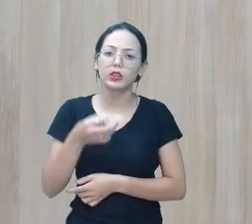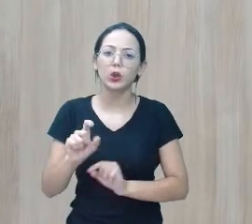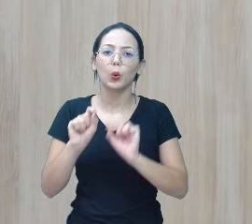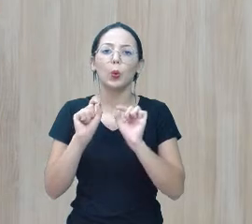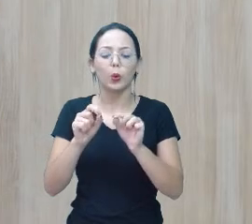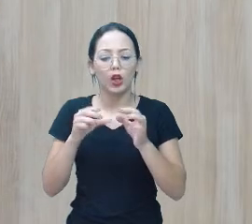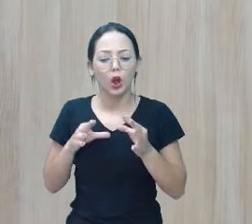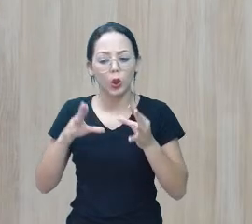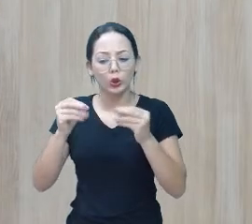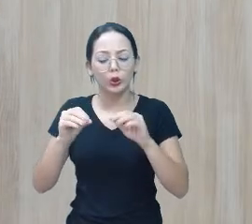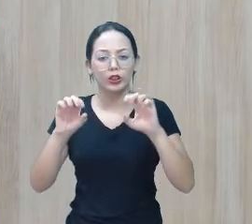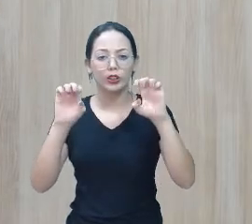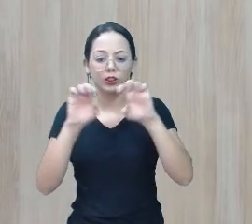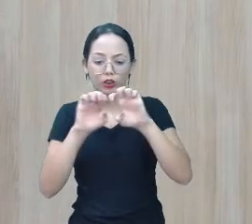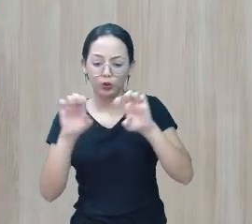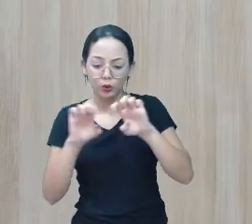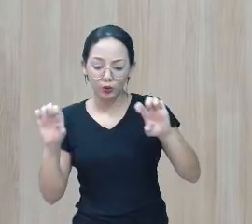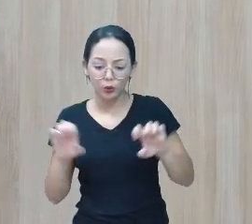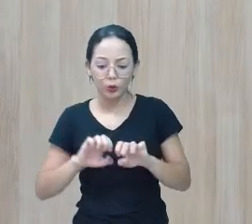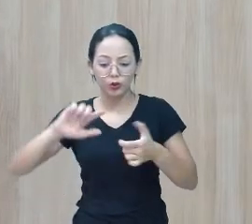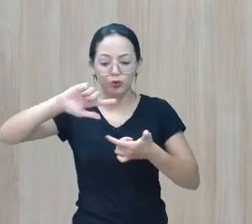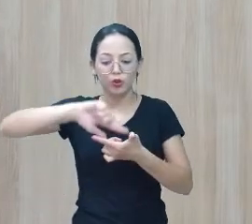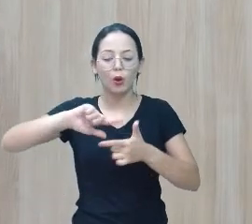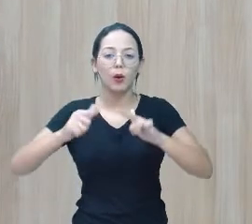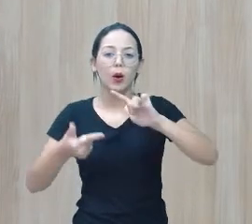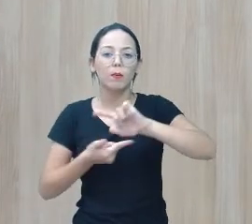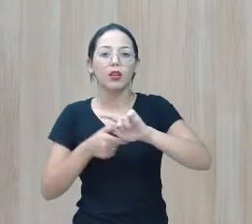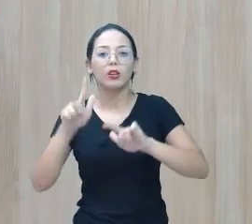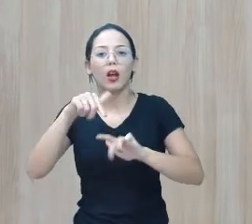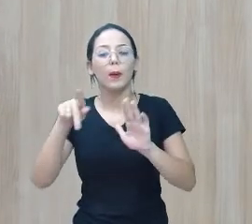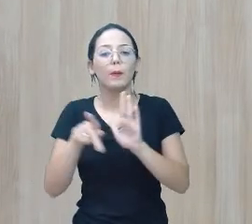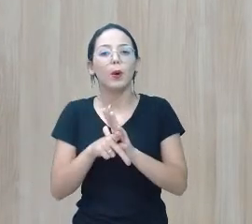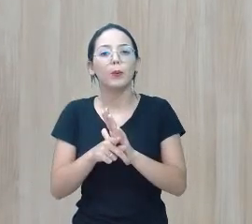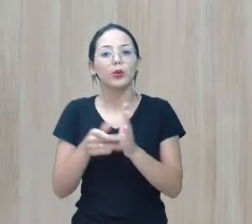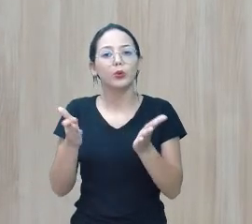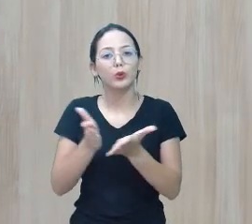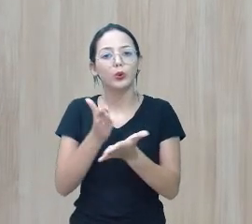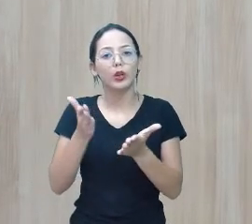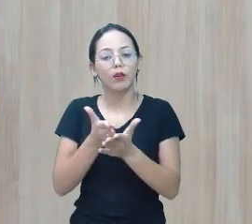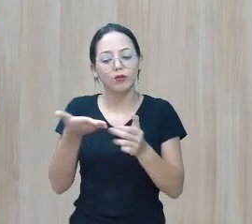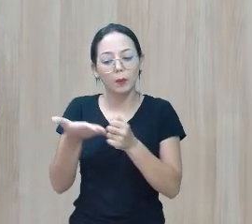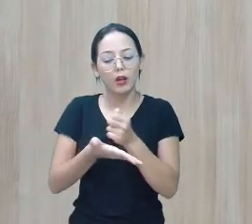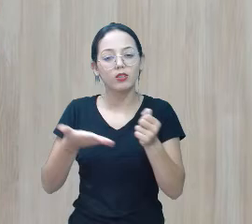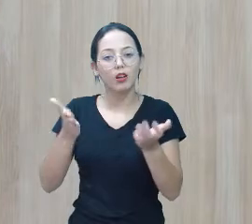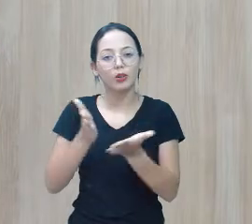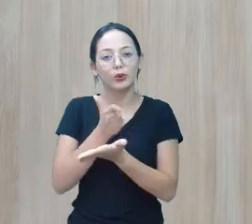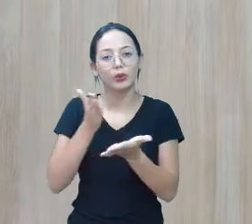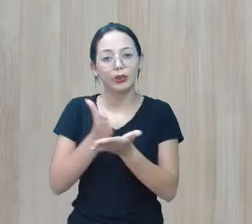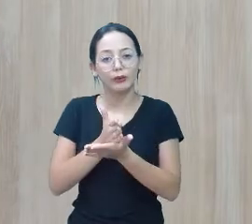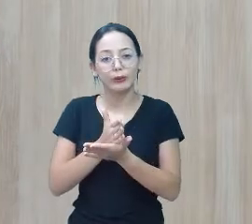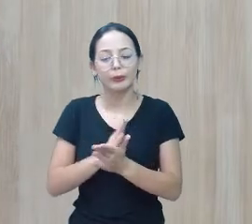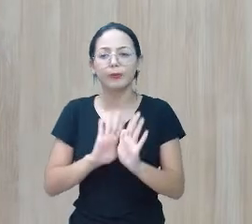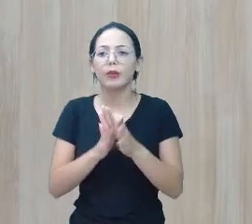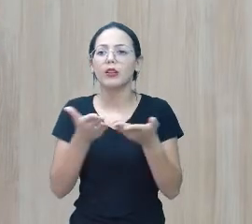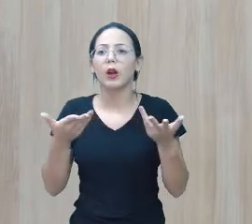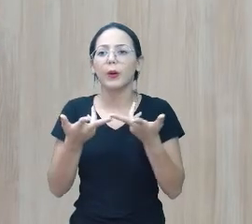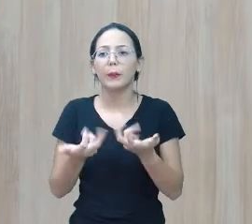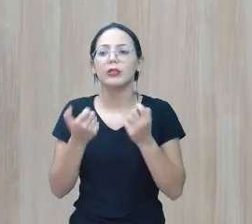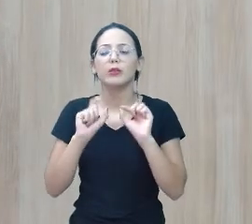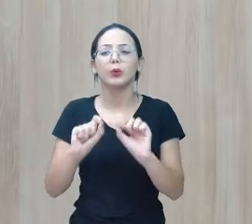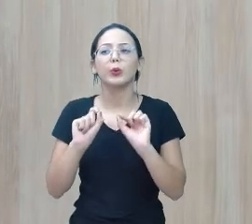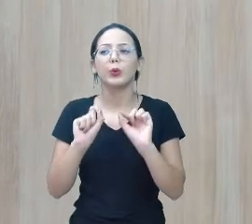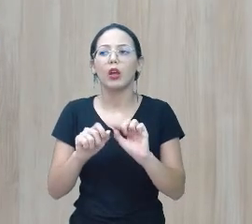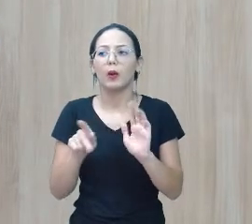toda a estrutura geométrica dele está baseada nesse livro aqui, tá certo? Só que a gente vai perceber o